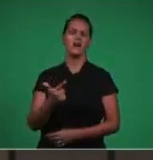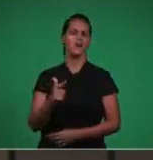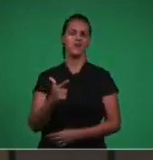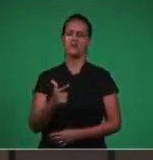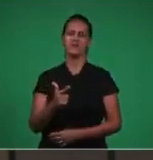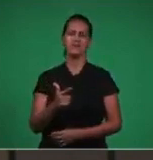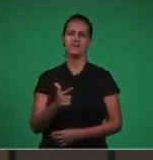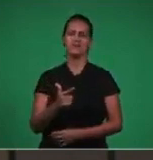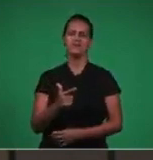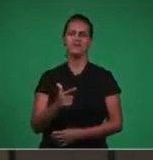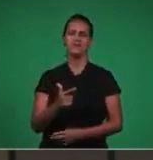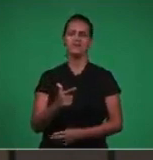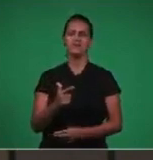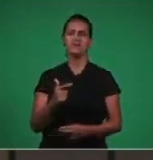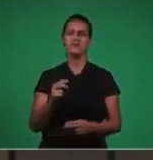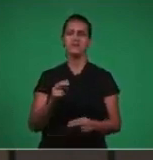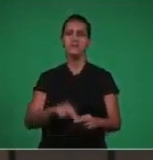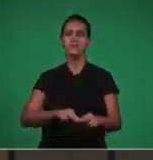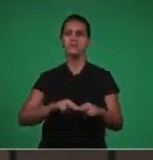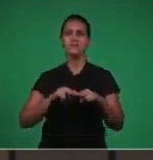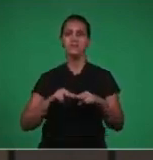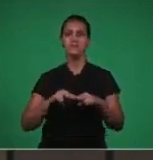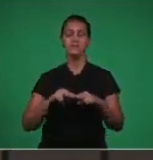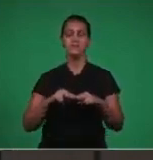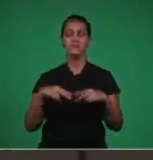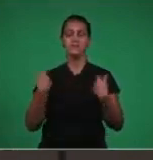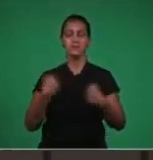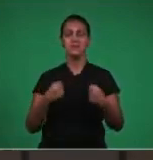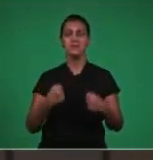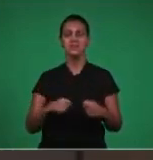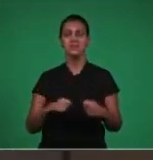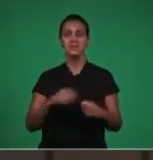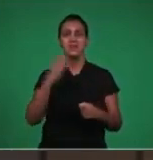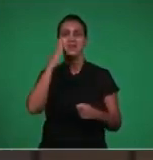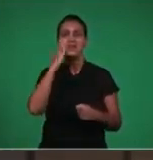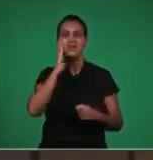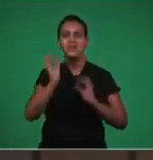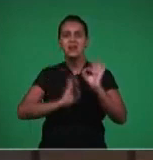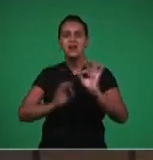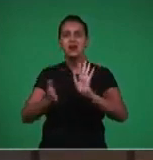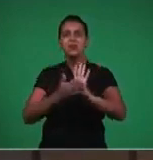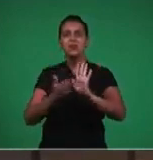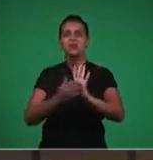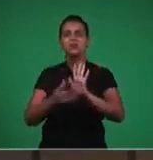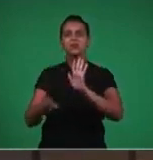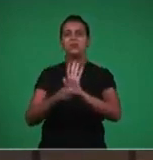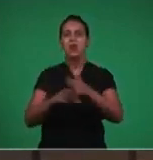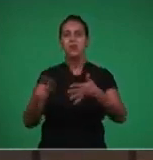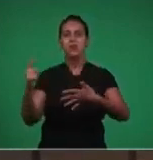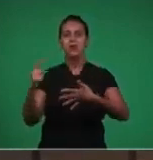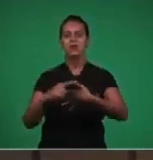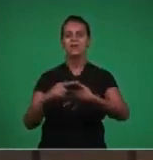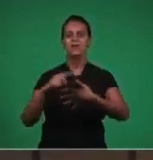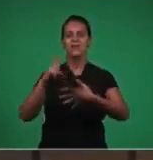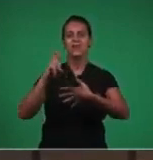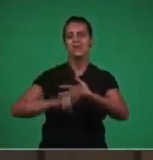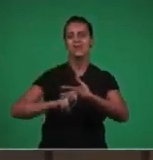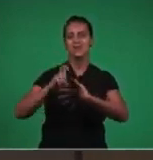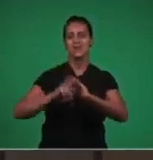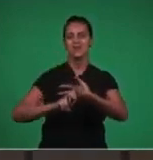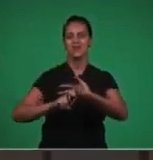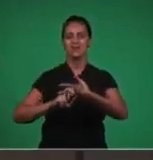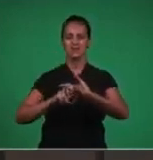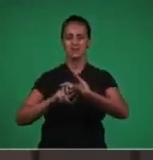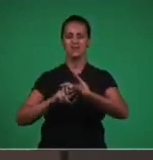daqui para entrar no projeto da quinta medida. Essa quinta medida, quem foi que trouxe para o homem? Quem foi que